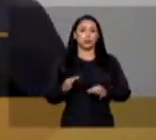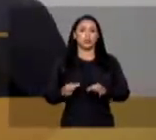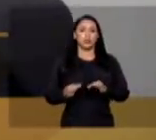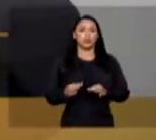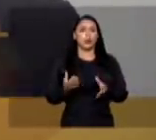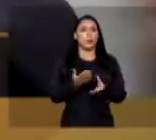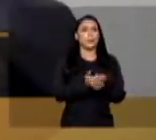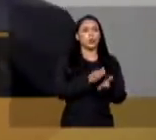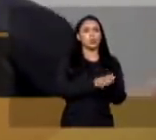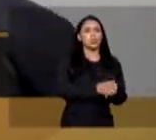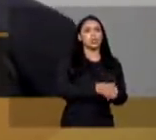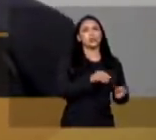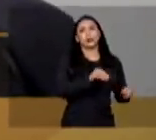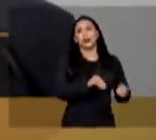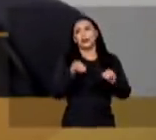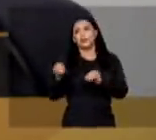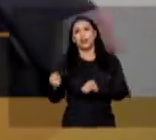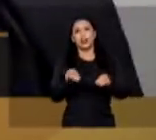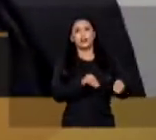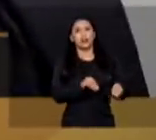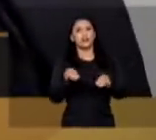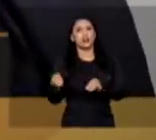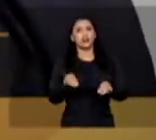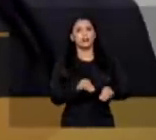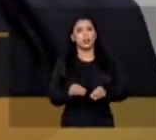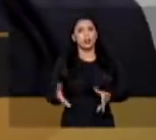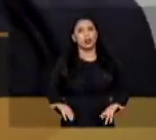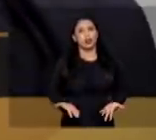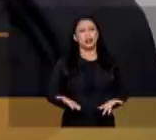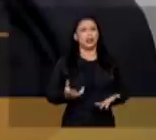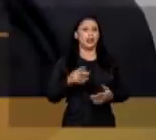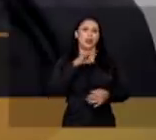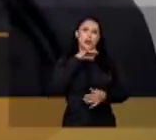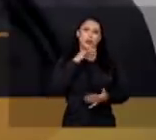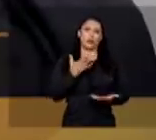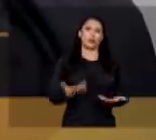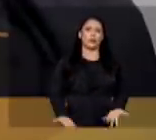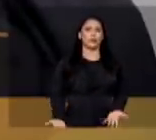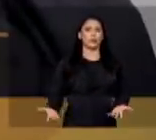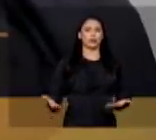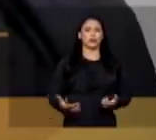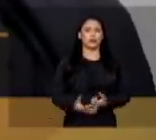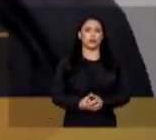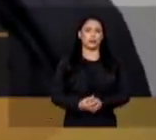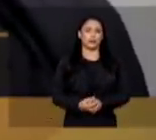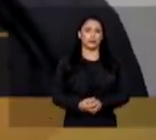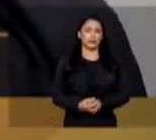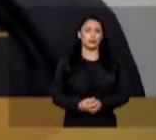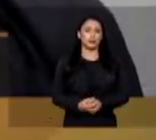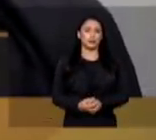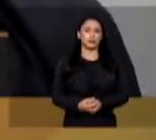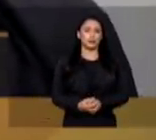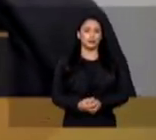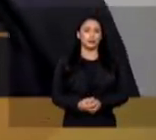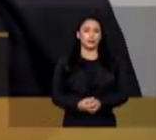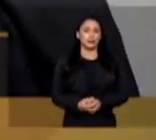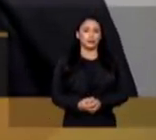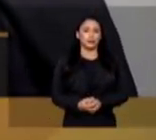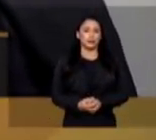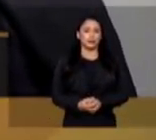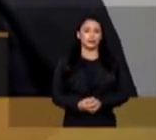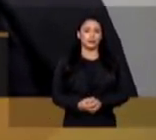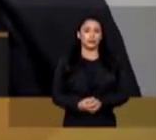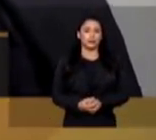dos processos a que eu já me referi, aquilo é constrangedor. Agravo no habeas corpus